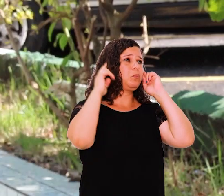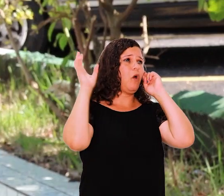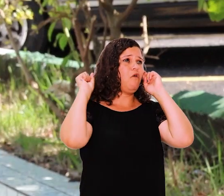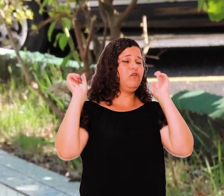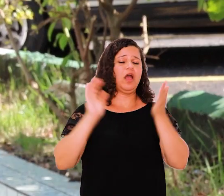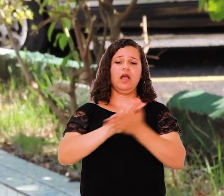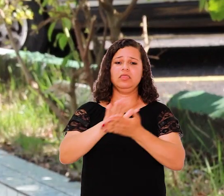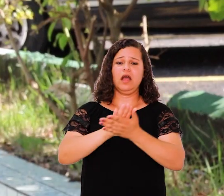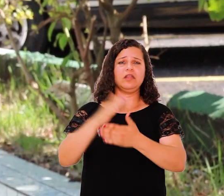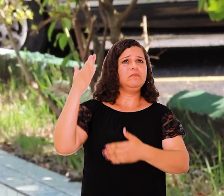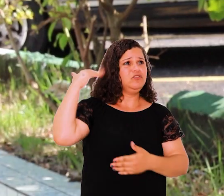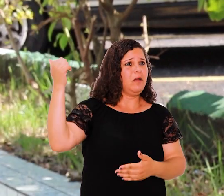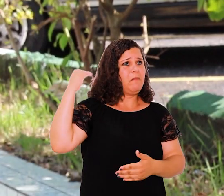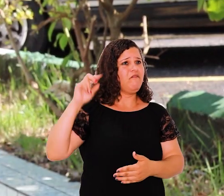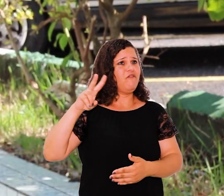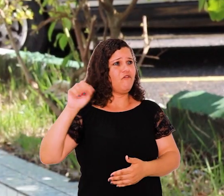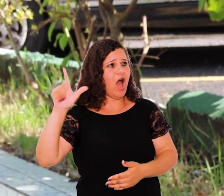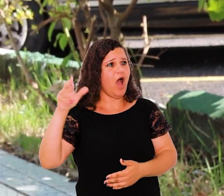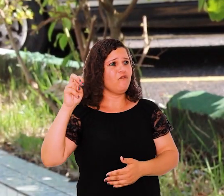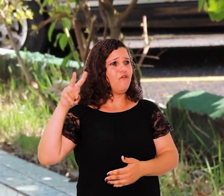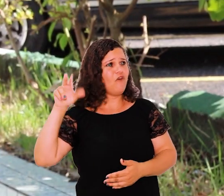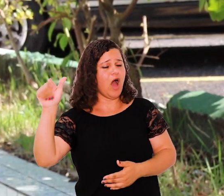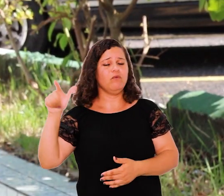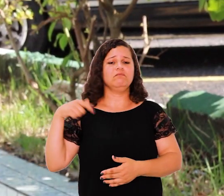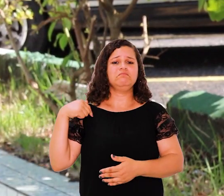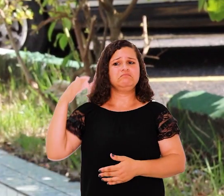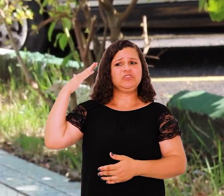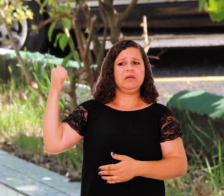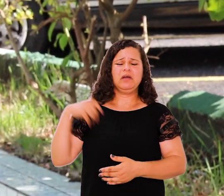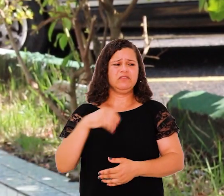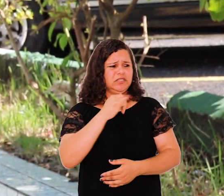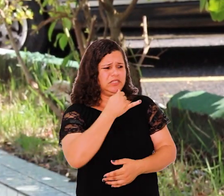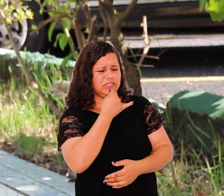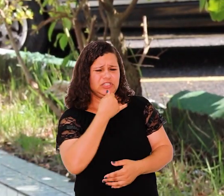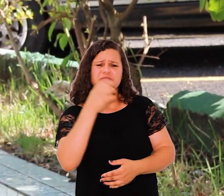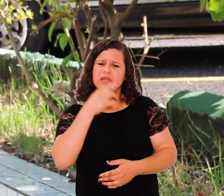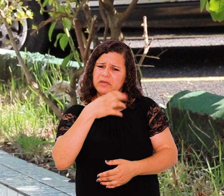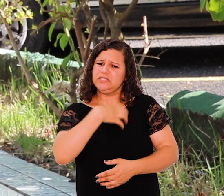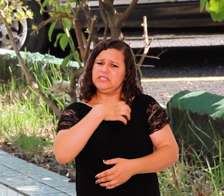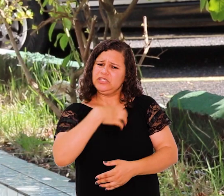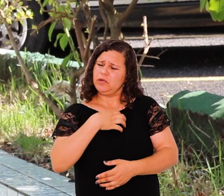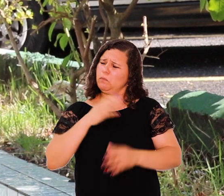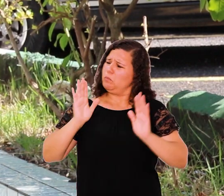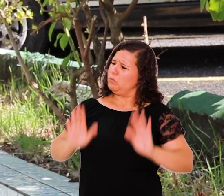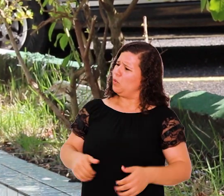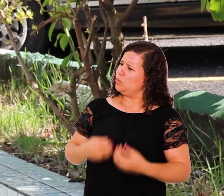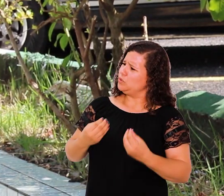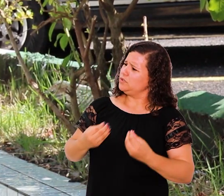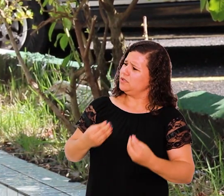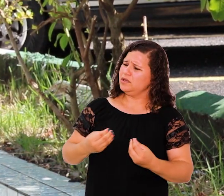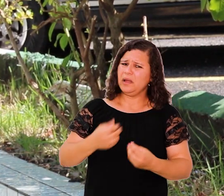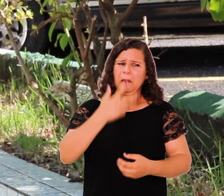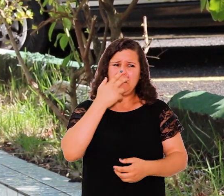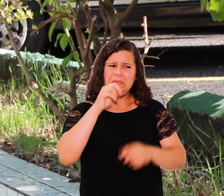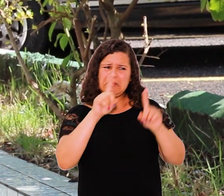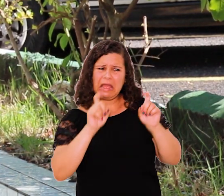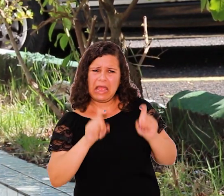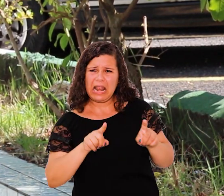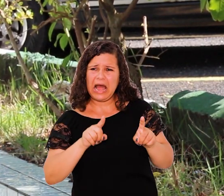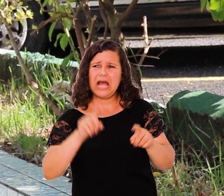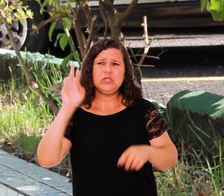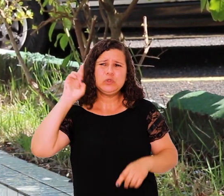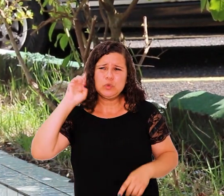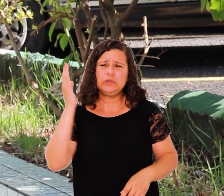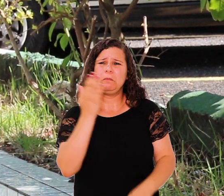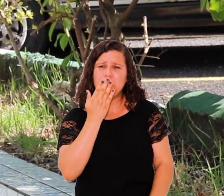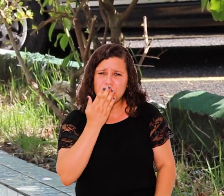ouvia. Me chamava, fala. A minha mãe ficava triste. Poxa, será que minha filha